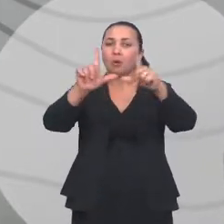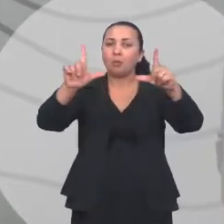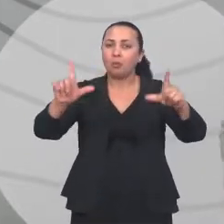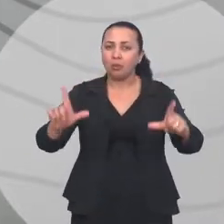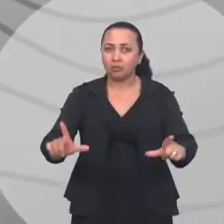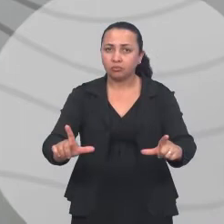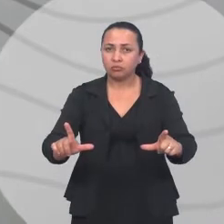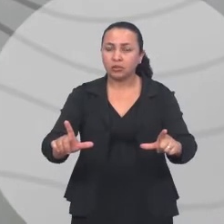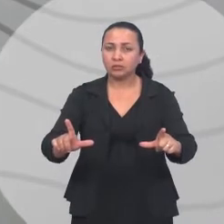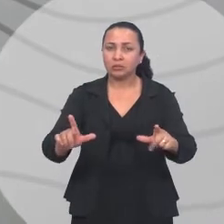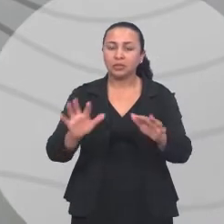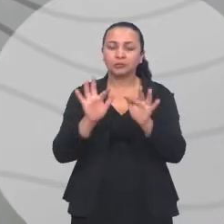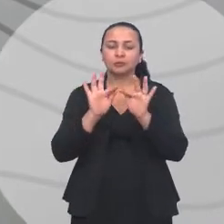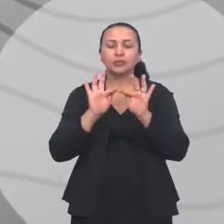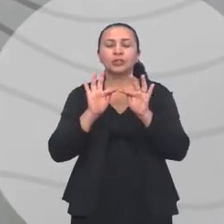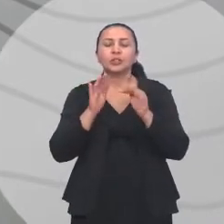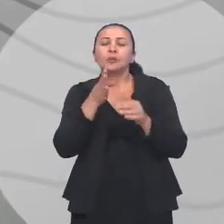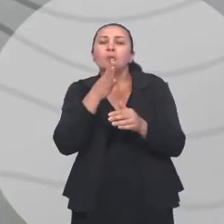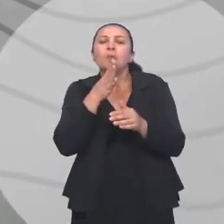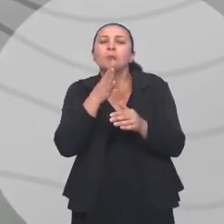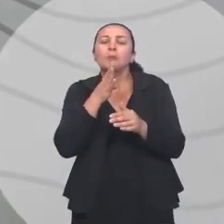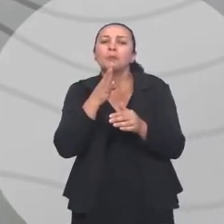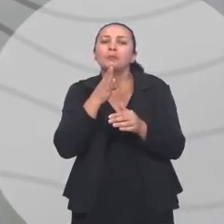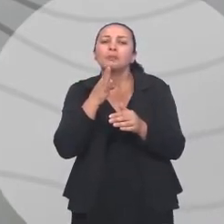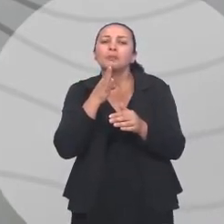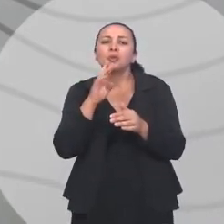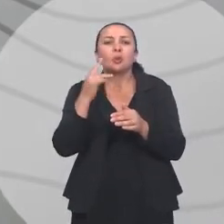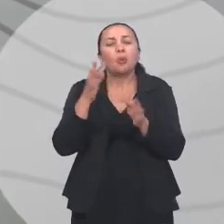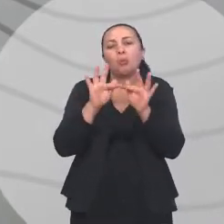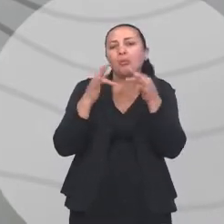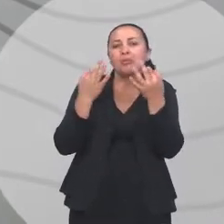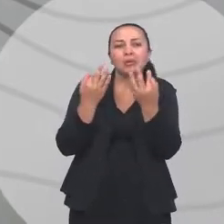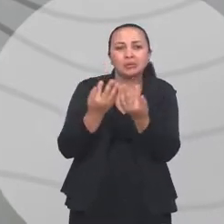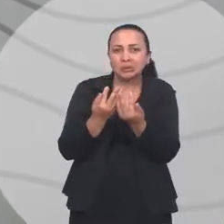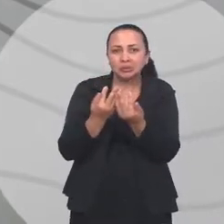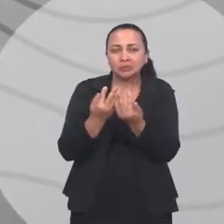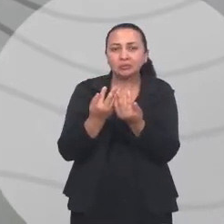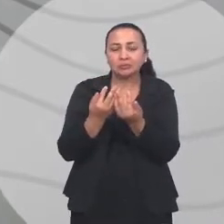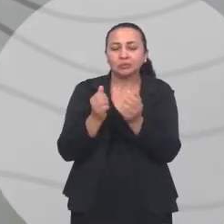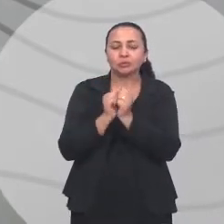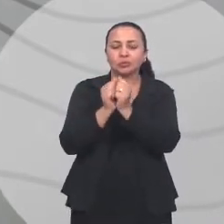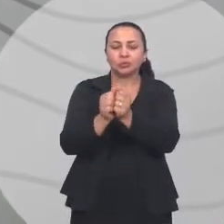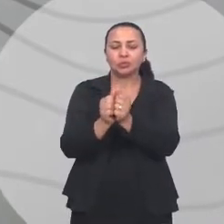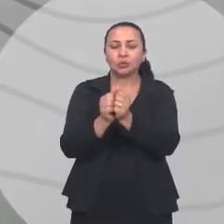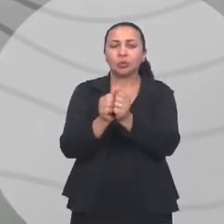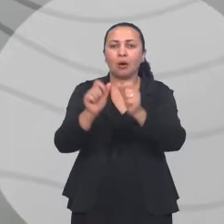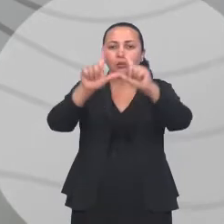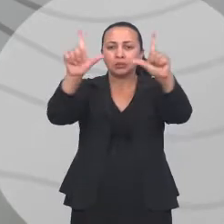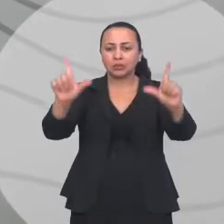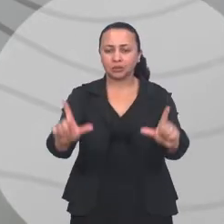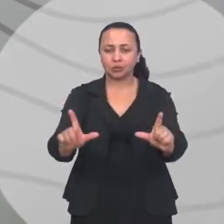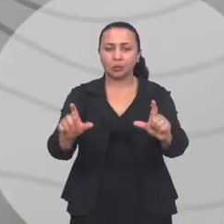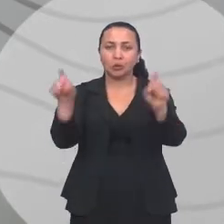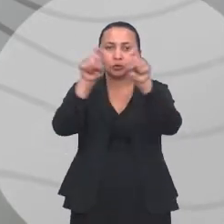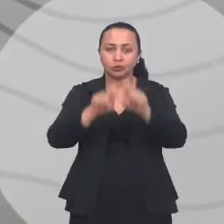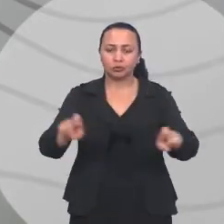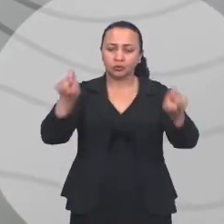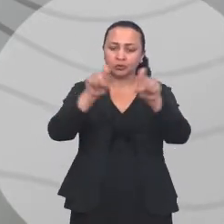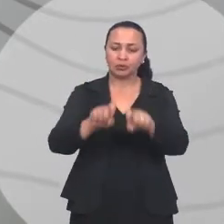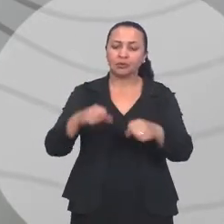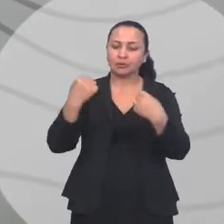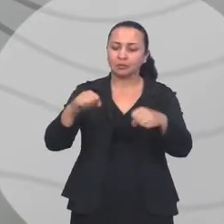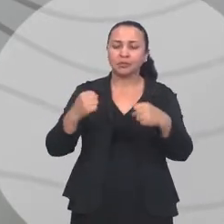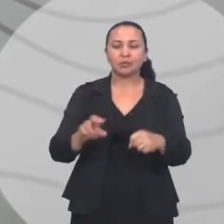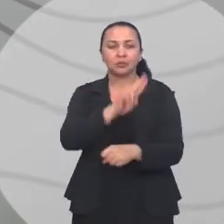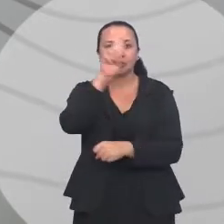programa de familiarização vamos assim com os instrumentos com as plataformas digitais que